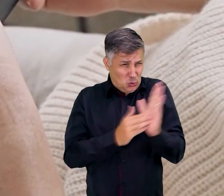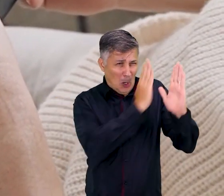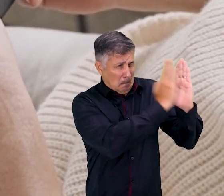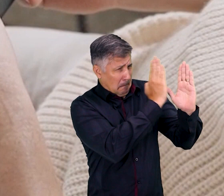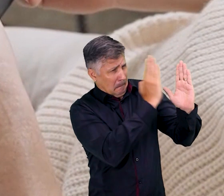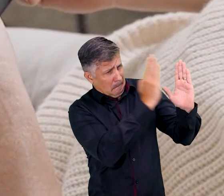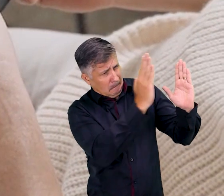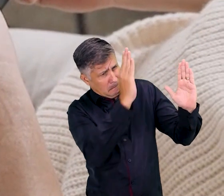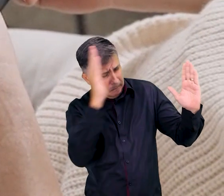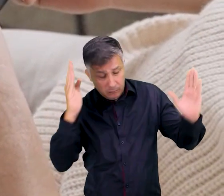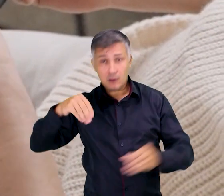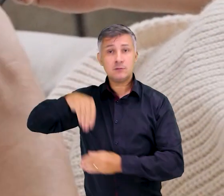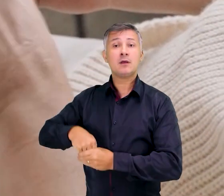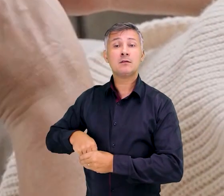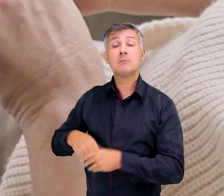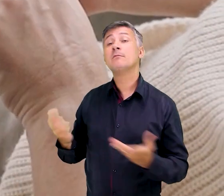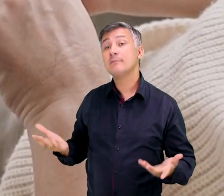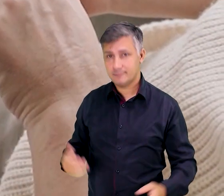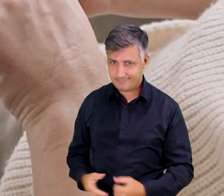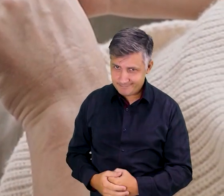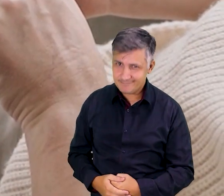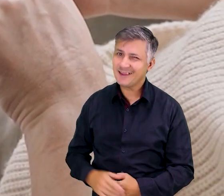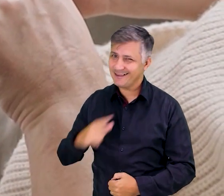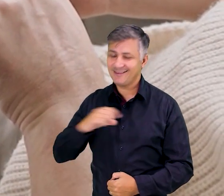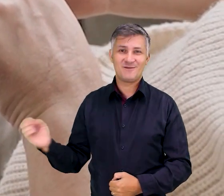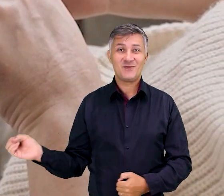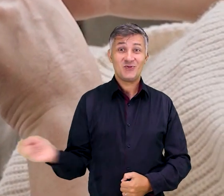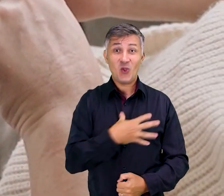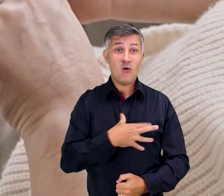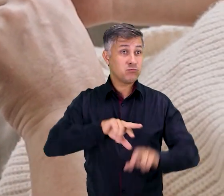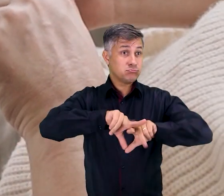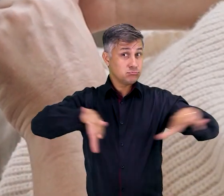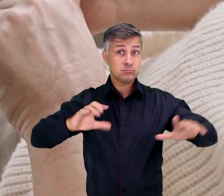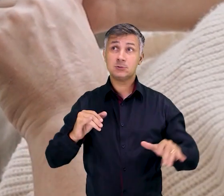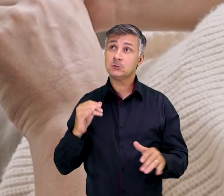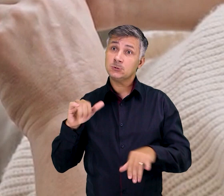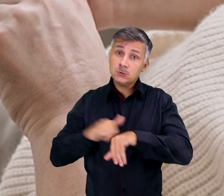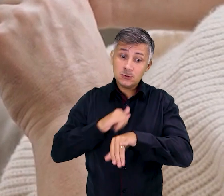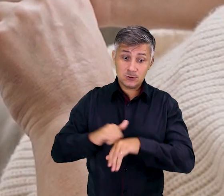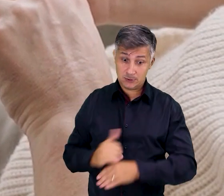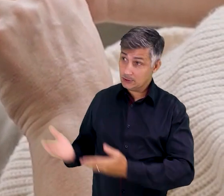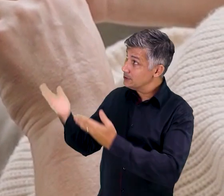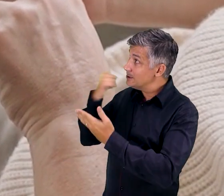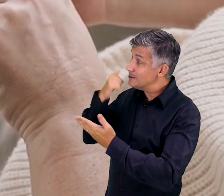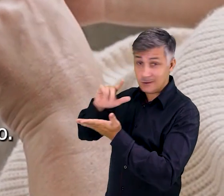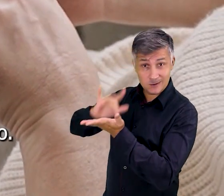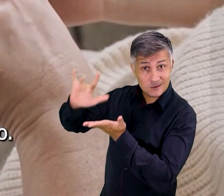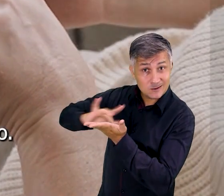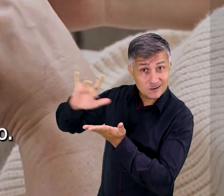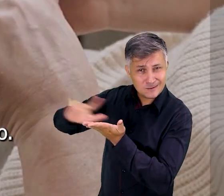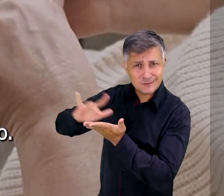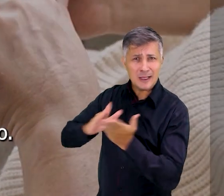colo para todo lugar que vai? Com esses novos meios digitais e seus meios físicos como Kindle,